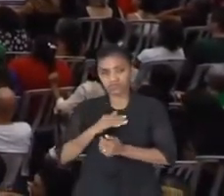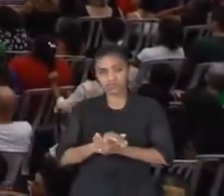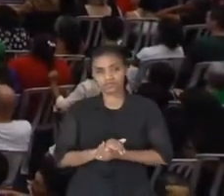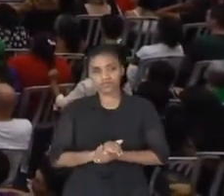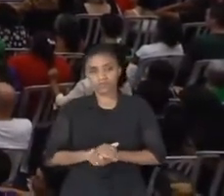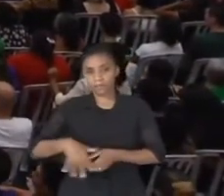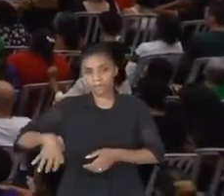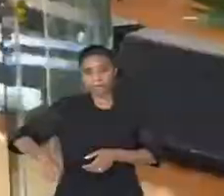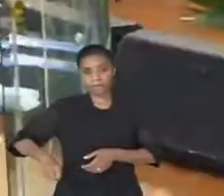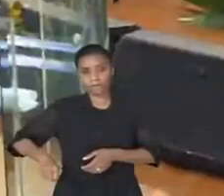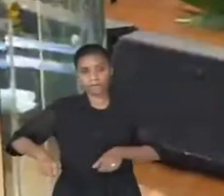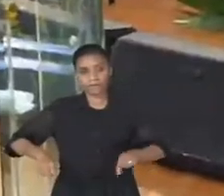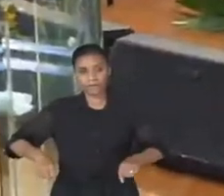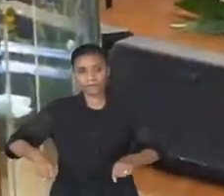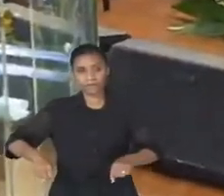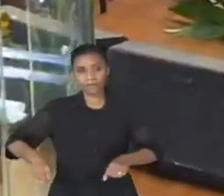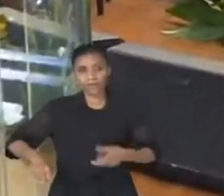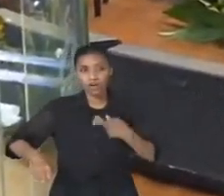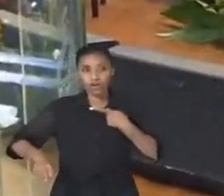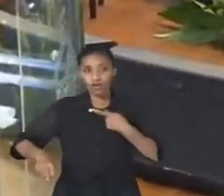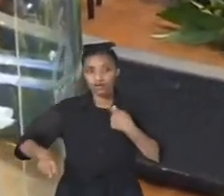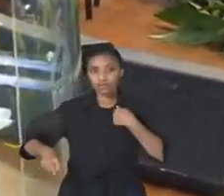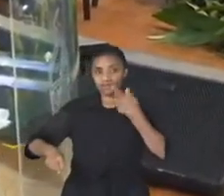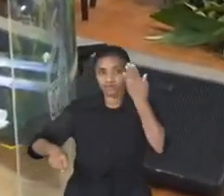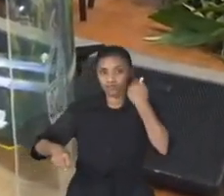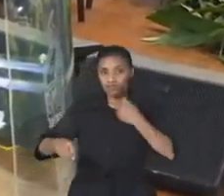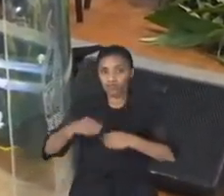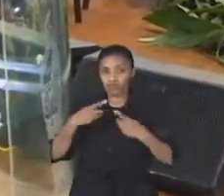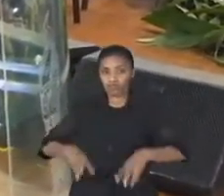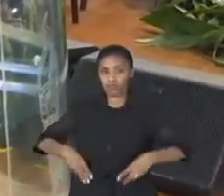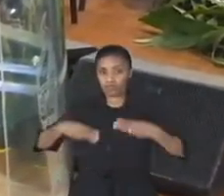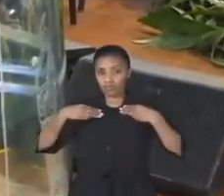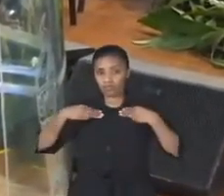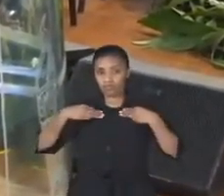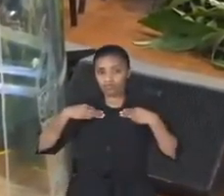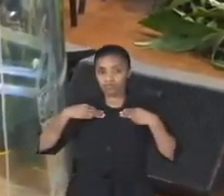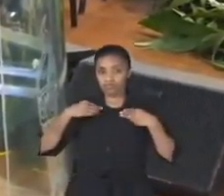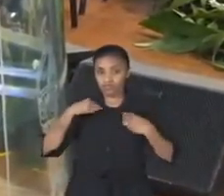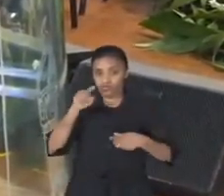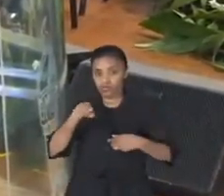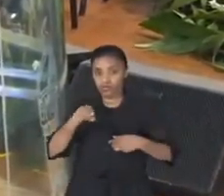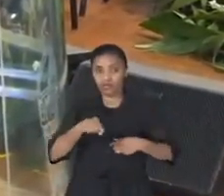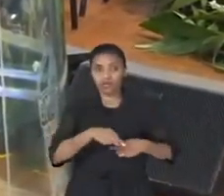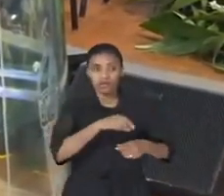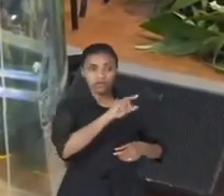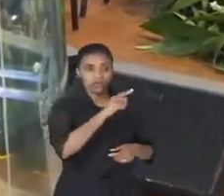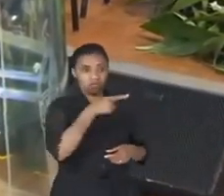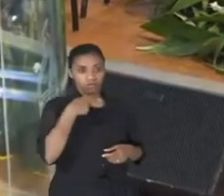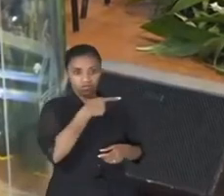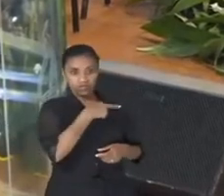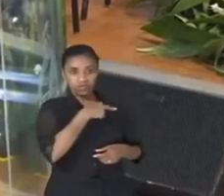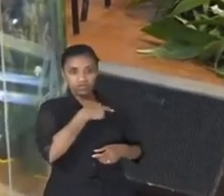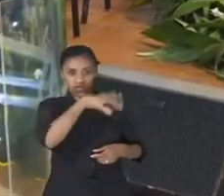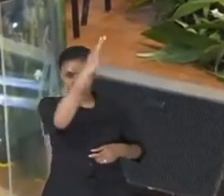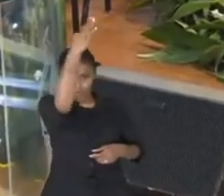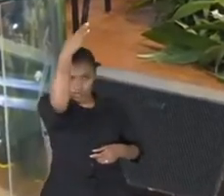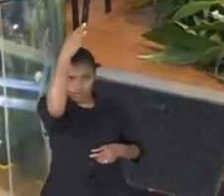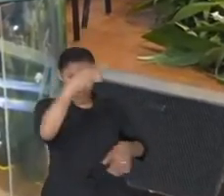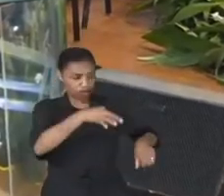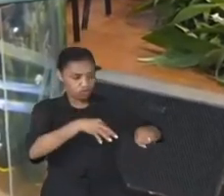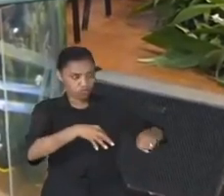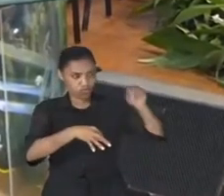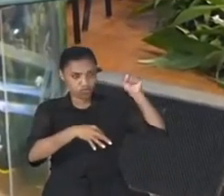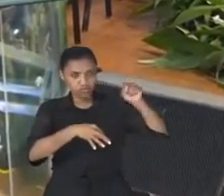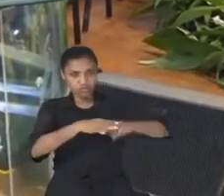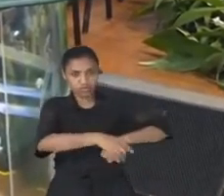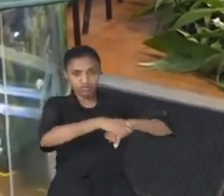Pegue na minha mão. Aqui sou você. E aqui o Espírito Santo. Ele está